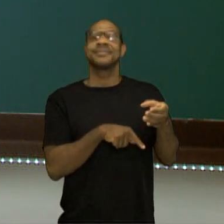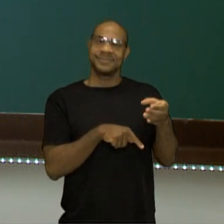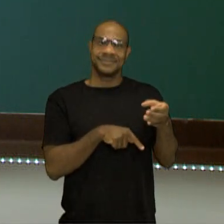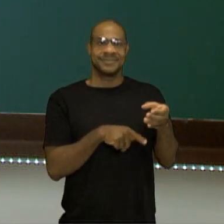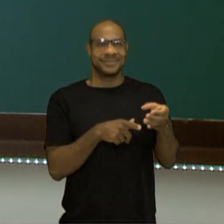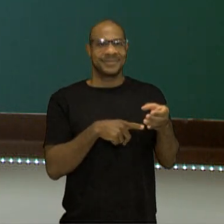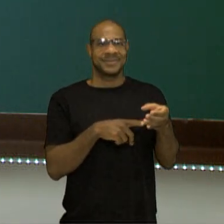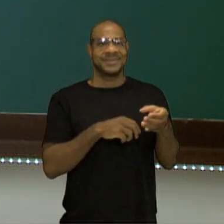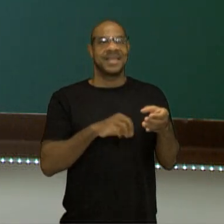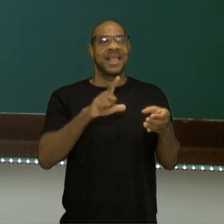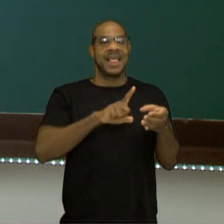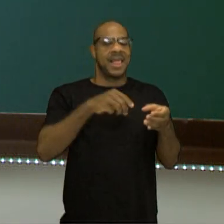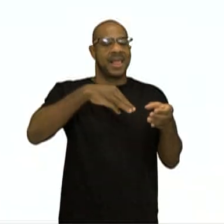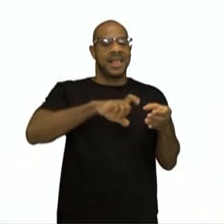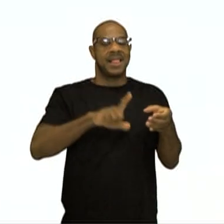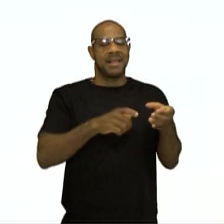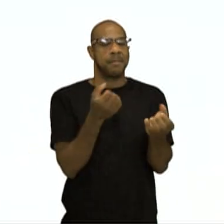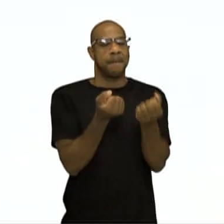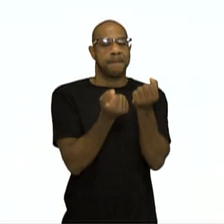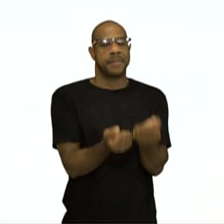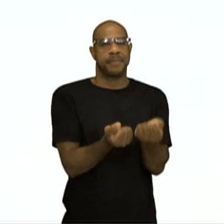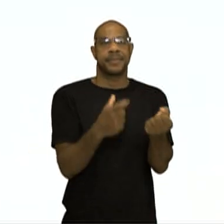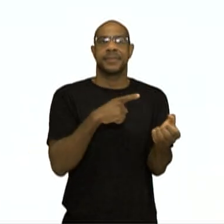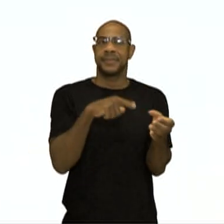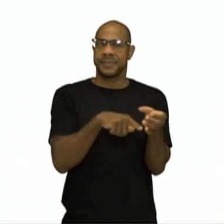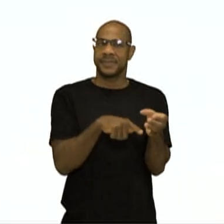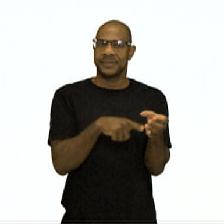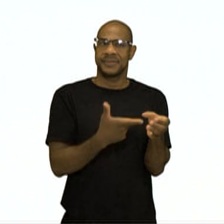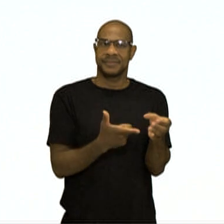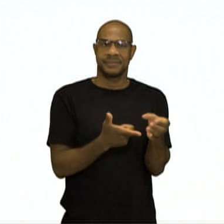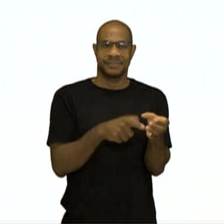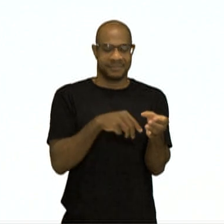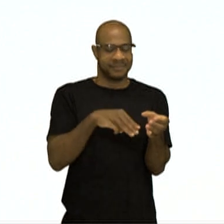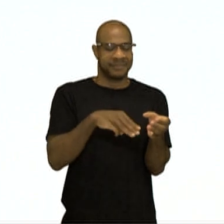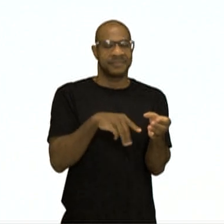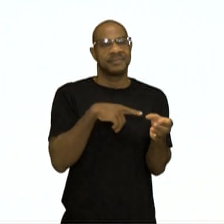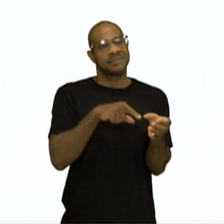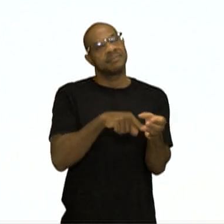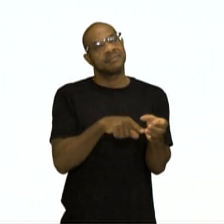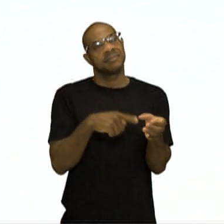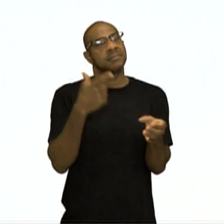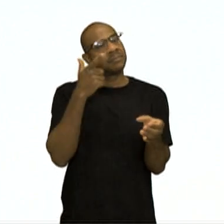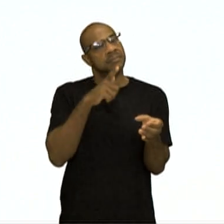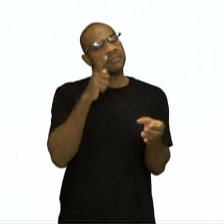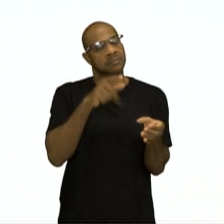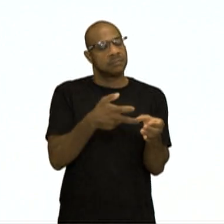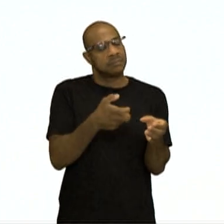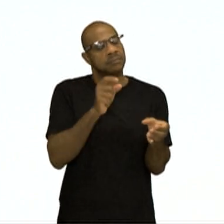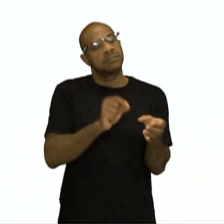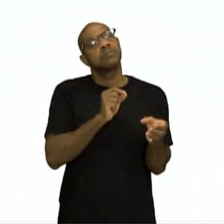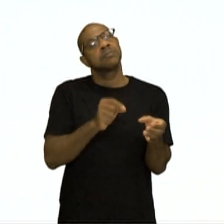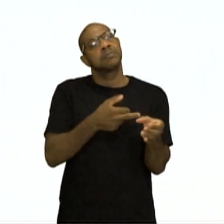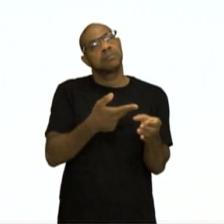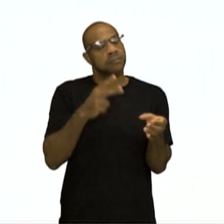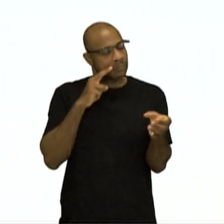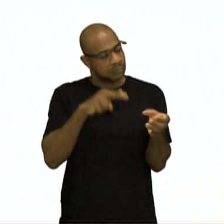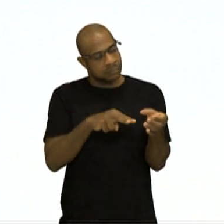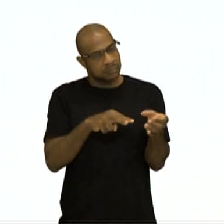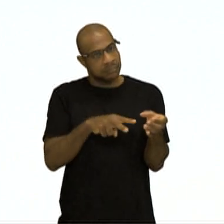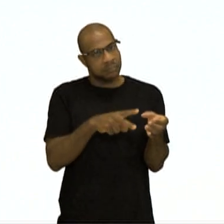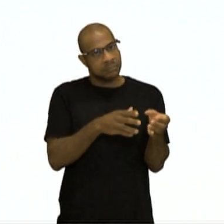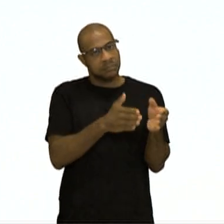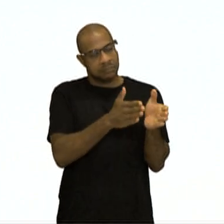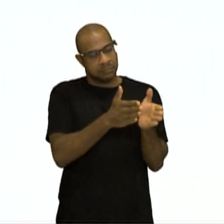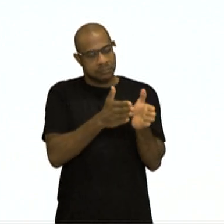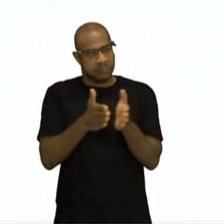ml. Se nós pegarmos essa gota d'água, ou a água que é macroscópica, nós conseguimos observar a olho nu, nós vamos cada vez